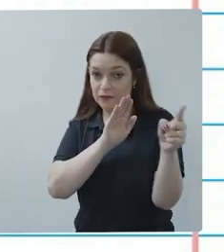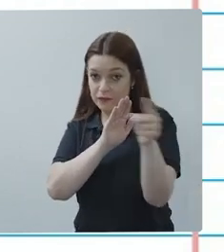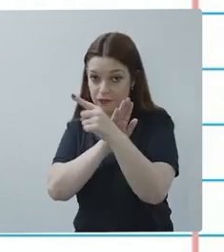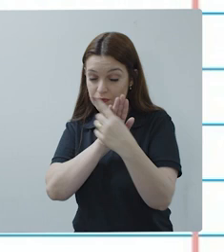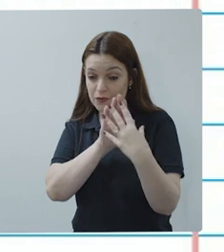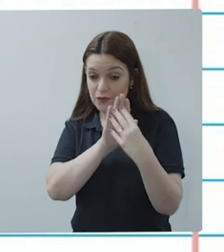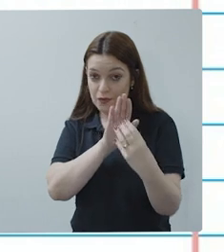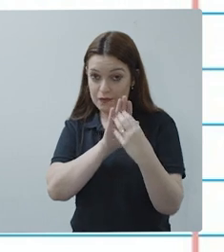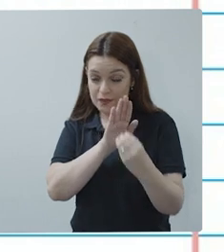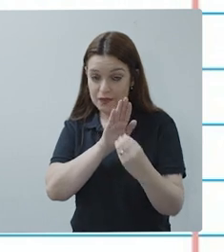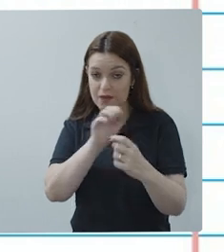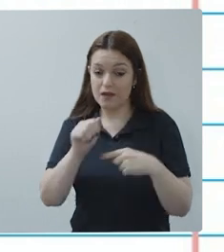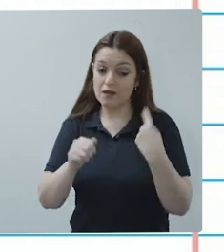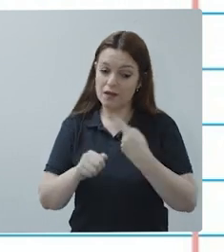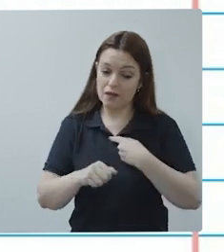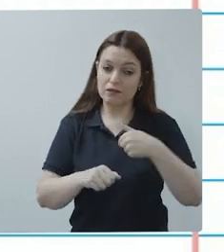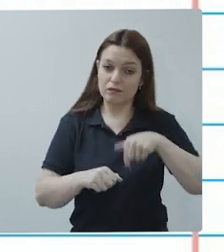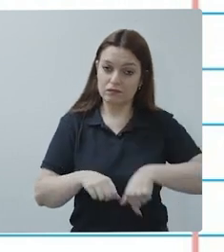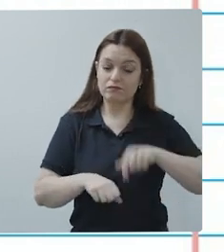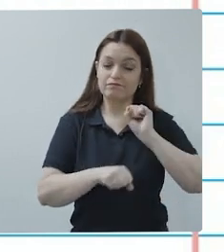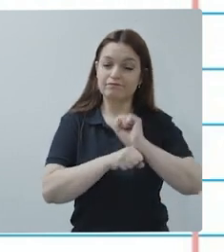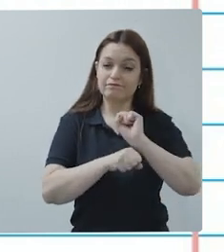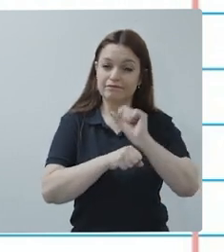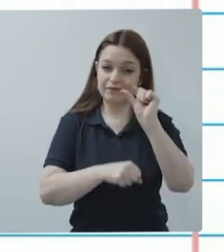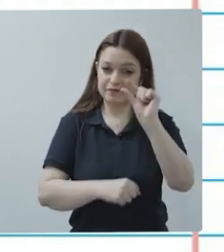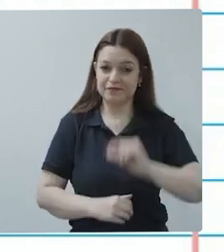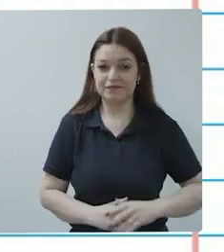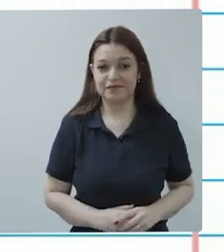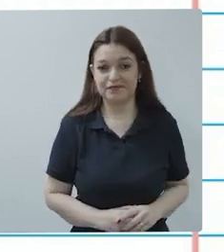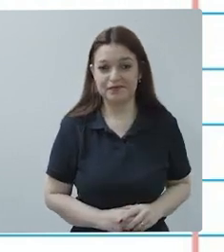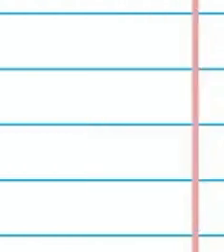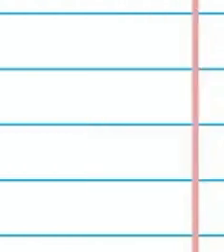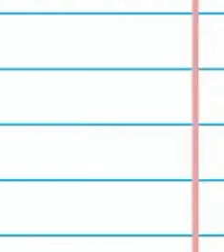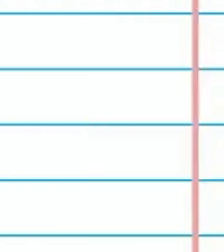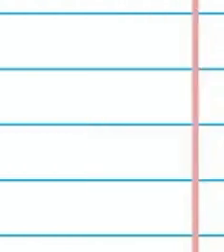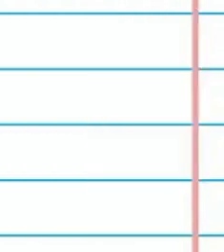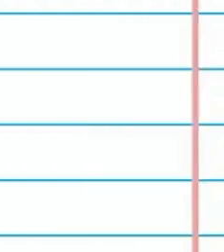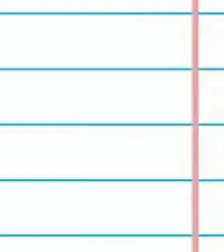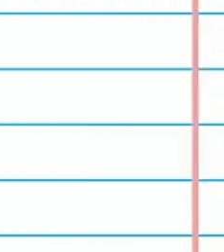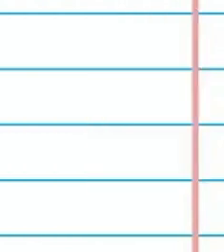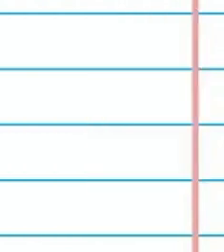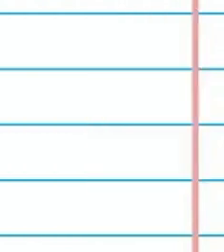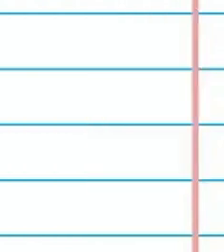vocês copiam a palavra gato, eu aguardo uns minutinhos.